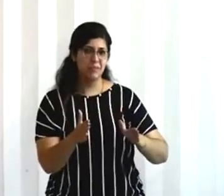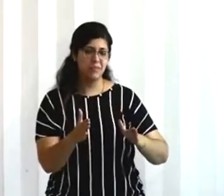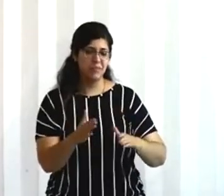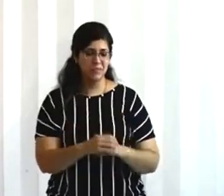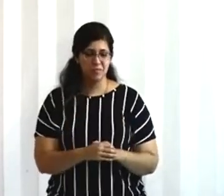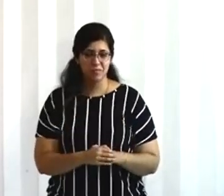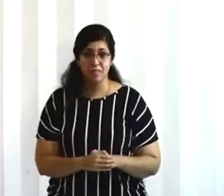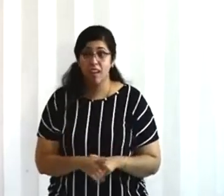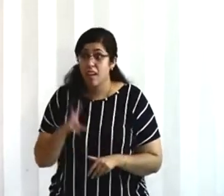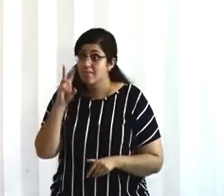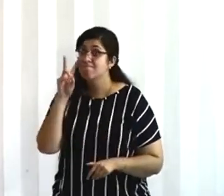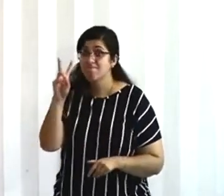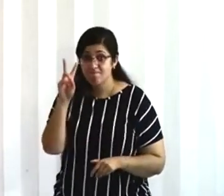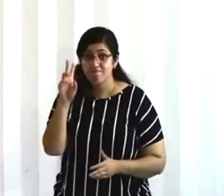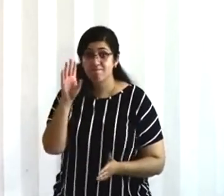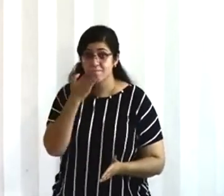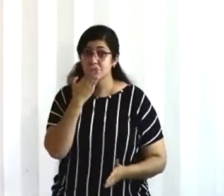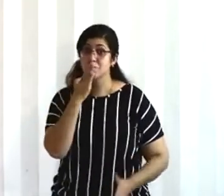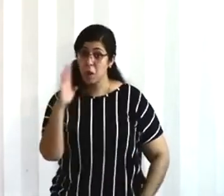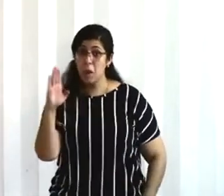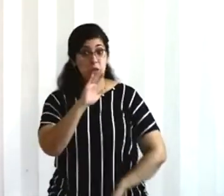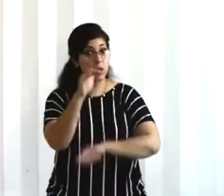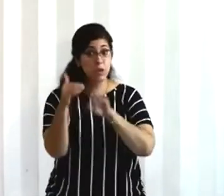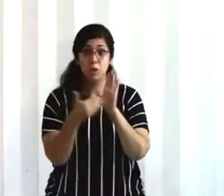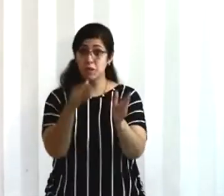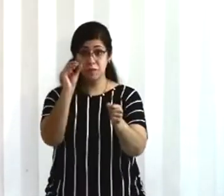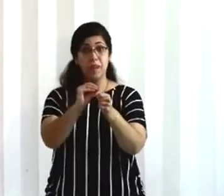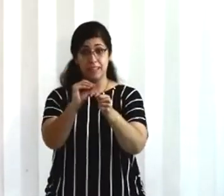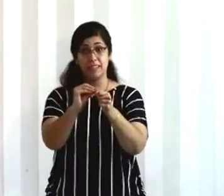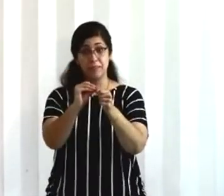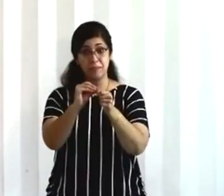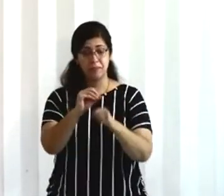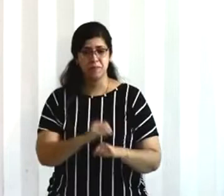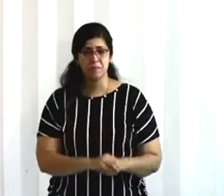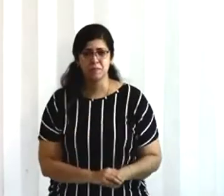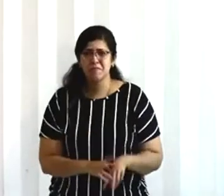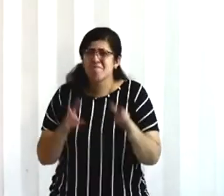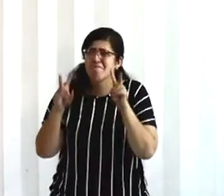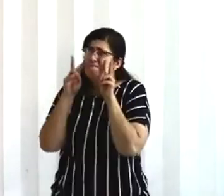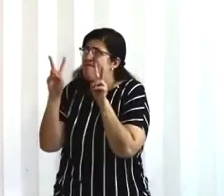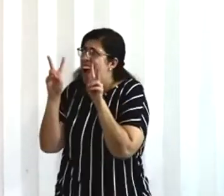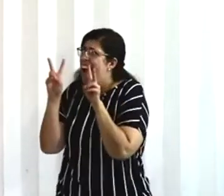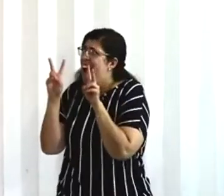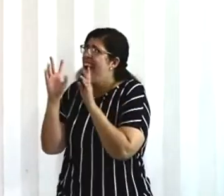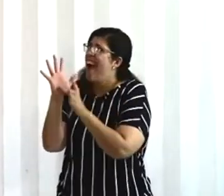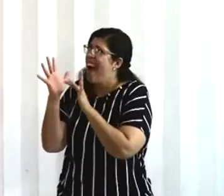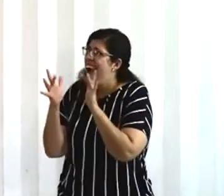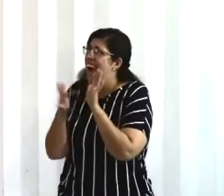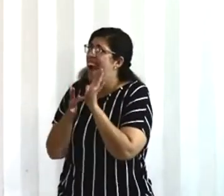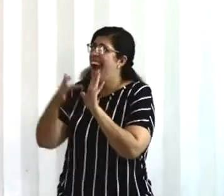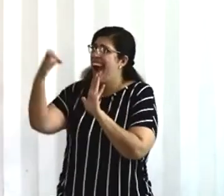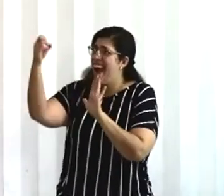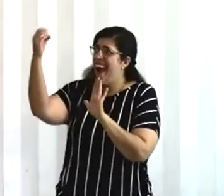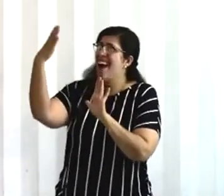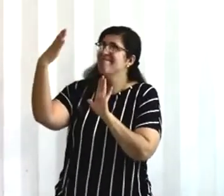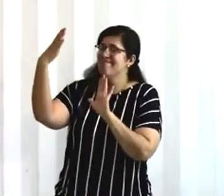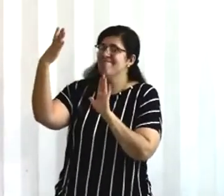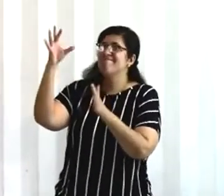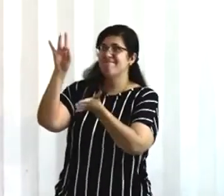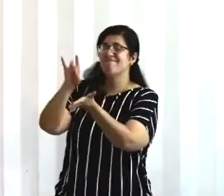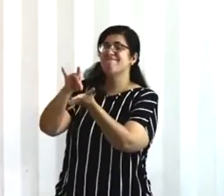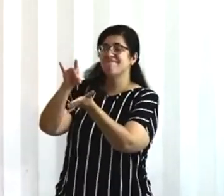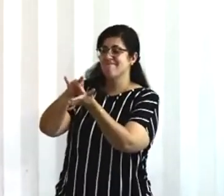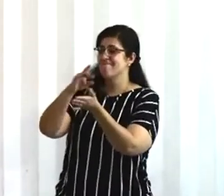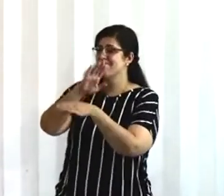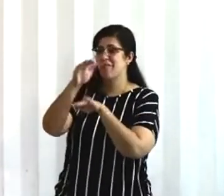cumprindo, olhando para o próprio Cristo e vendo resplandecer nele a verdadeira luz que ilumina todos